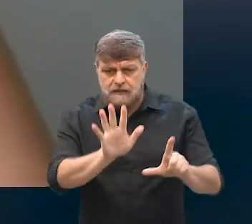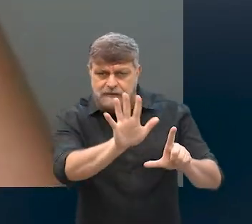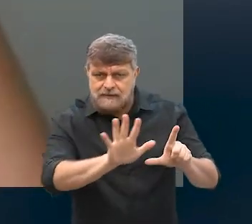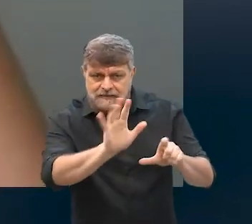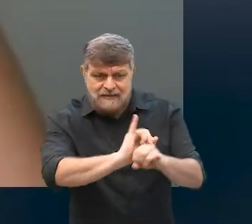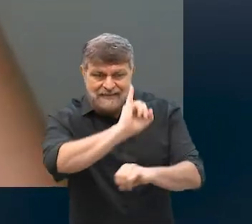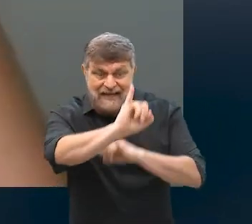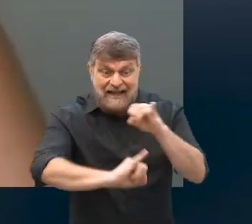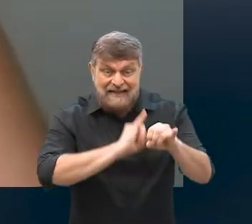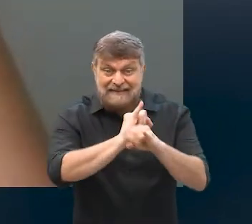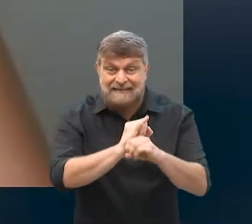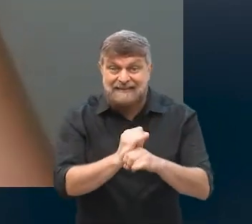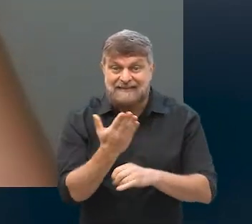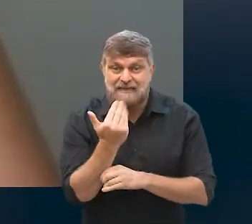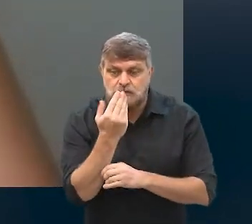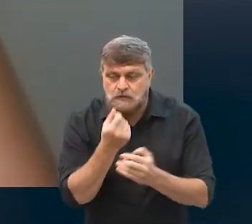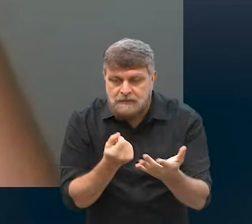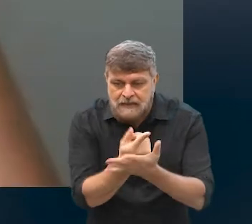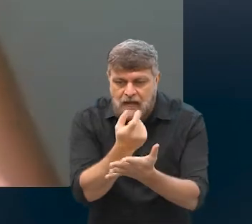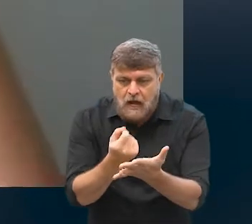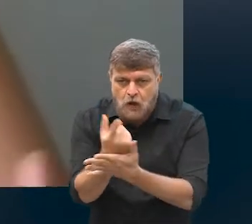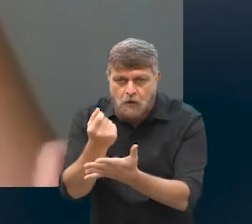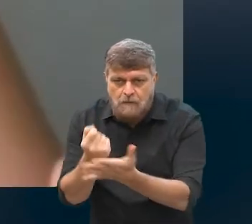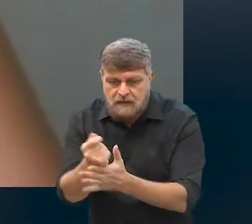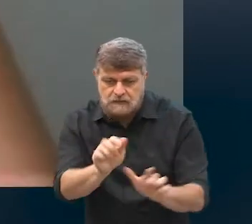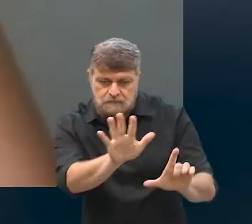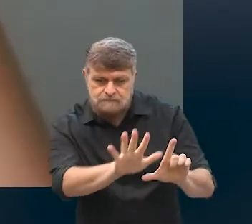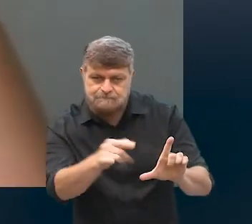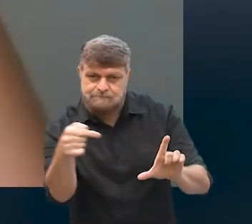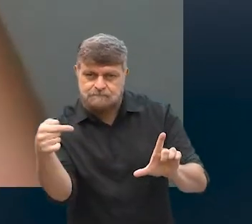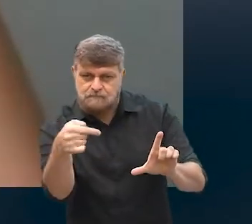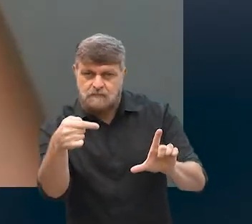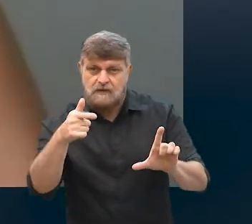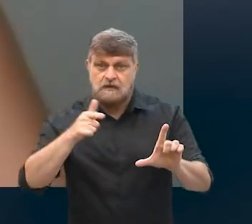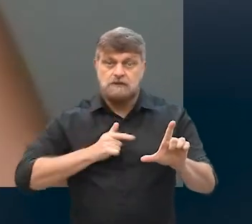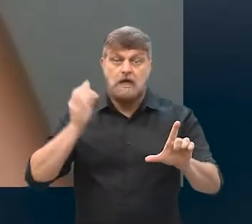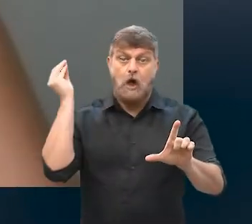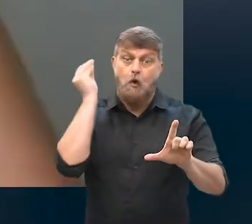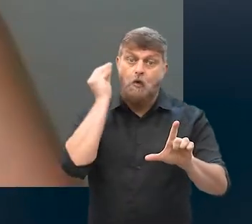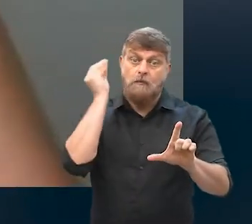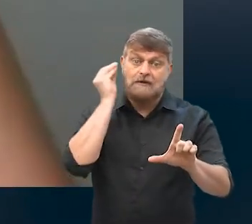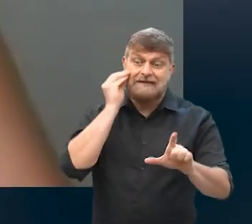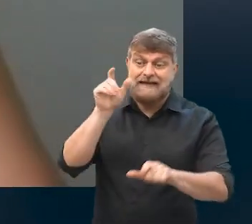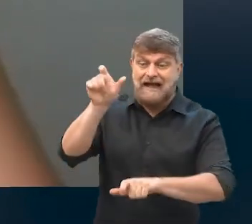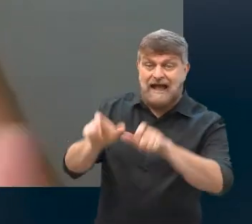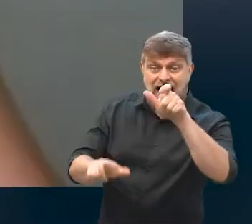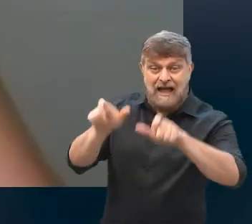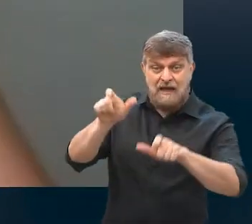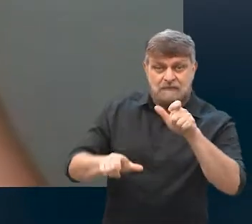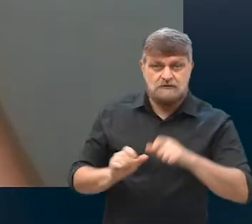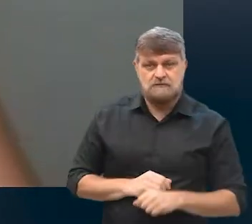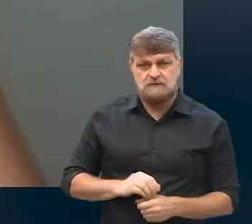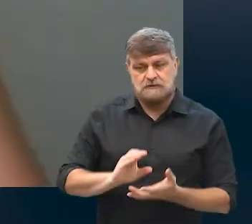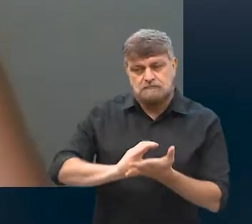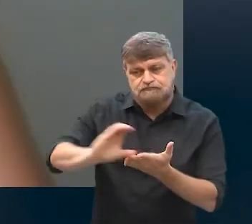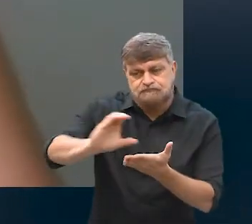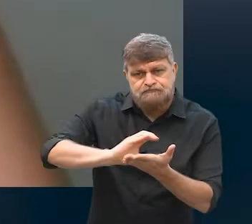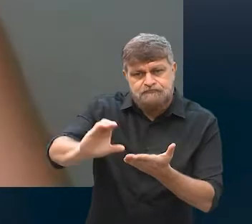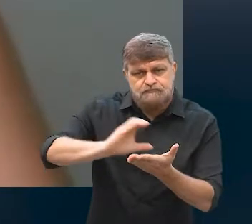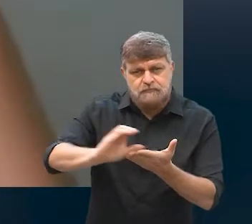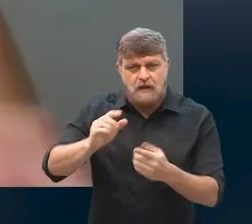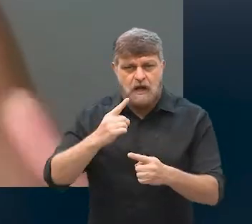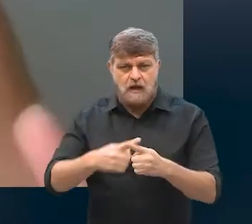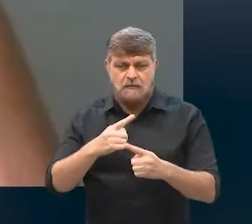de alimentação, e essas plataformas geraram uma oportunidade para quem quer investir, porque você não precisa ter